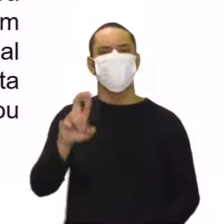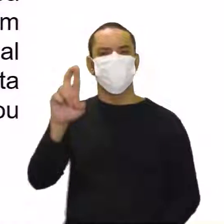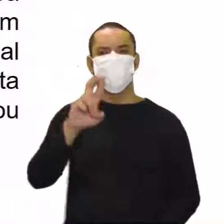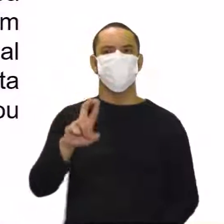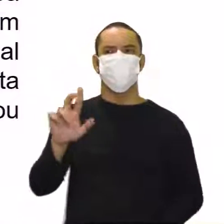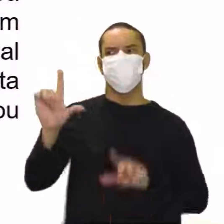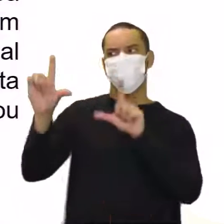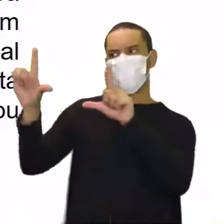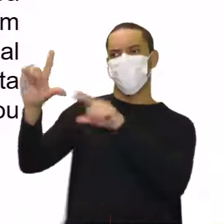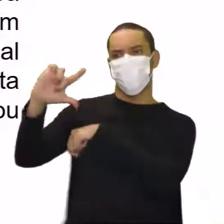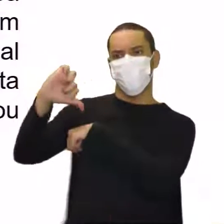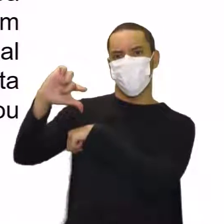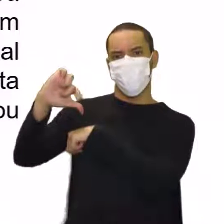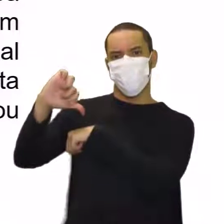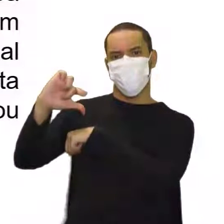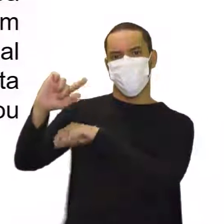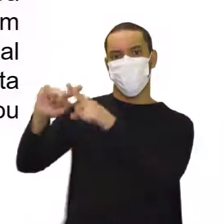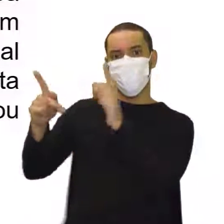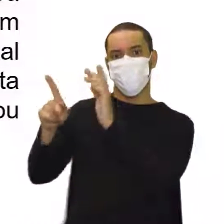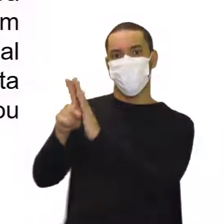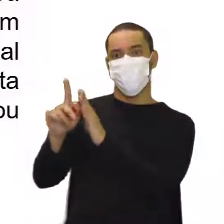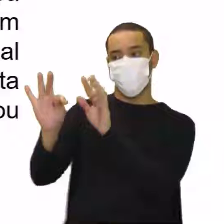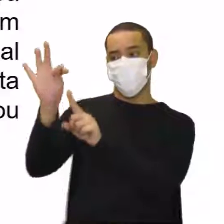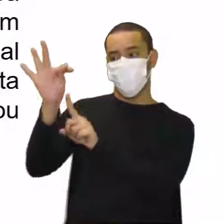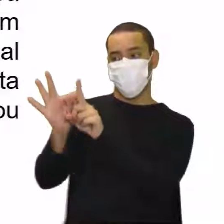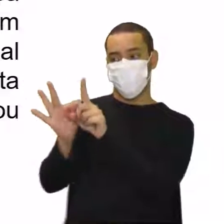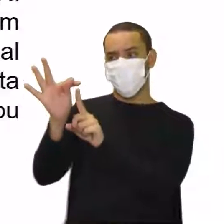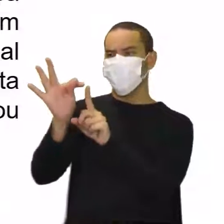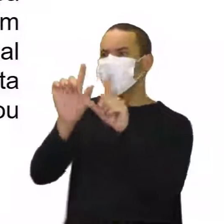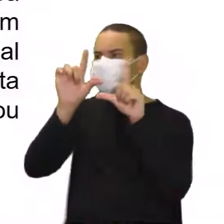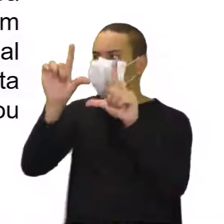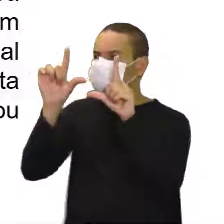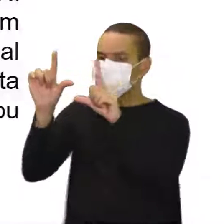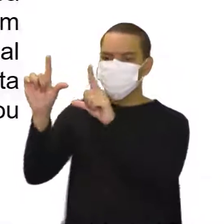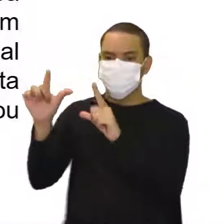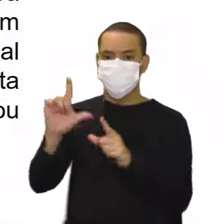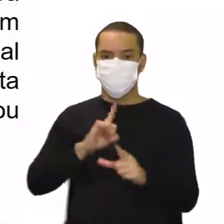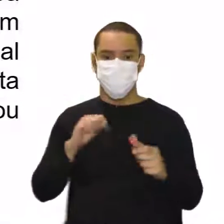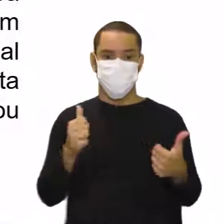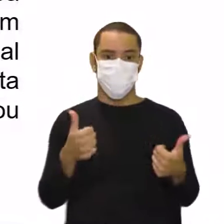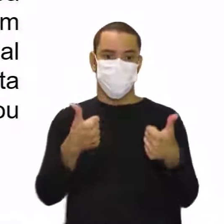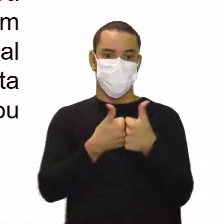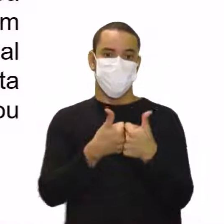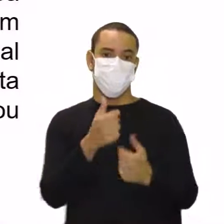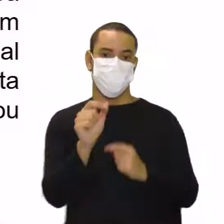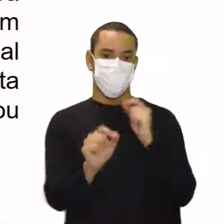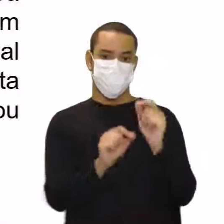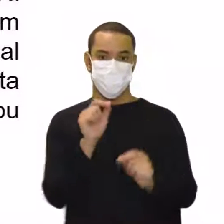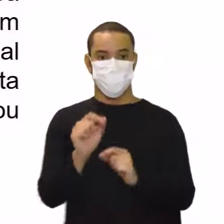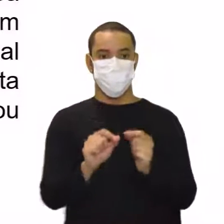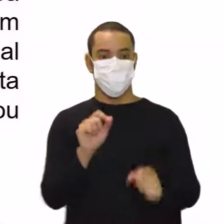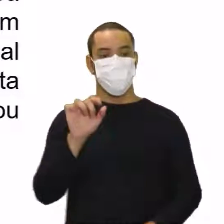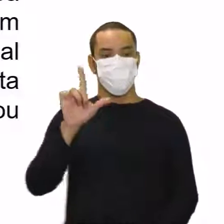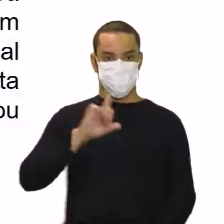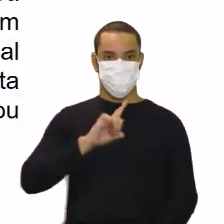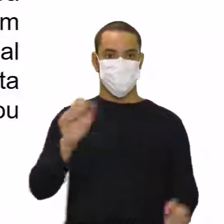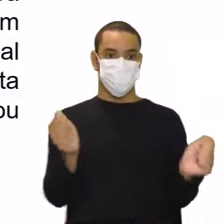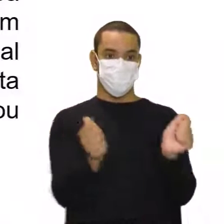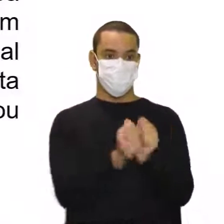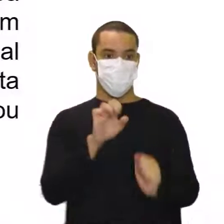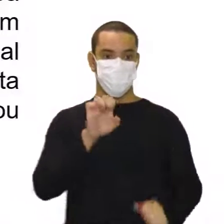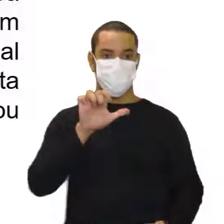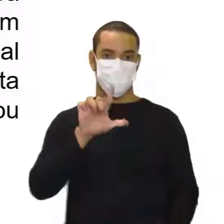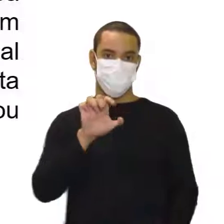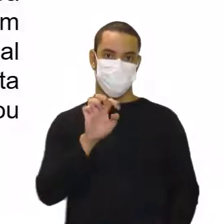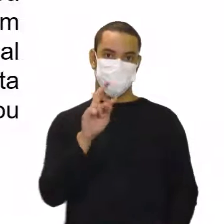uma pessoa constata que cada plaqueta está próxima de um eletroímã, mas